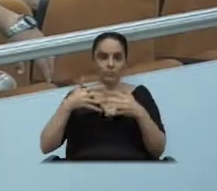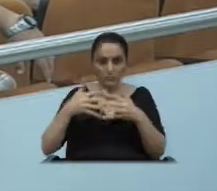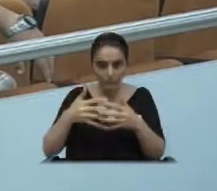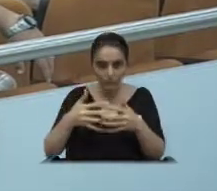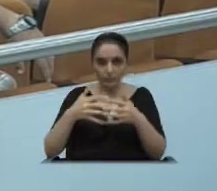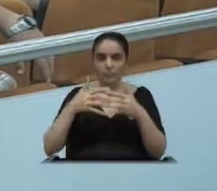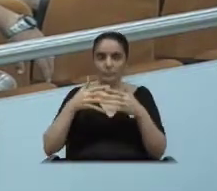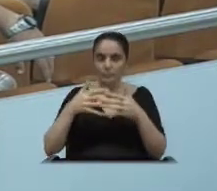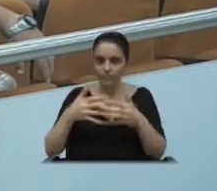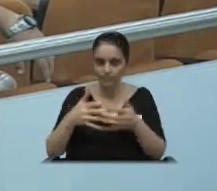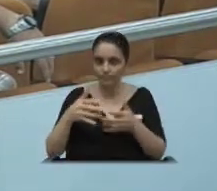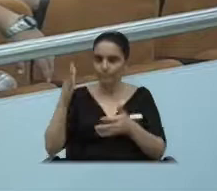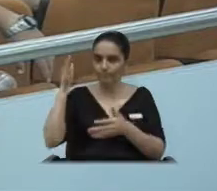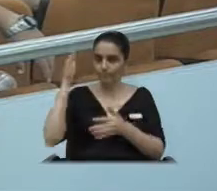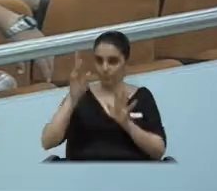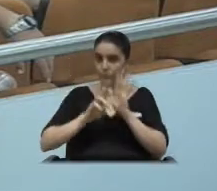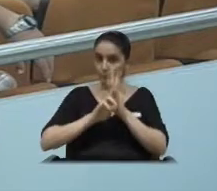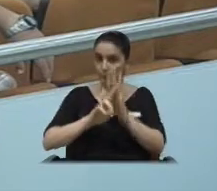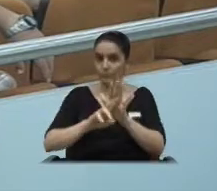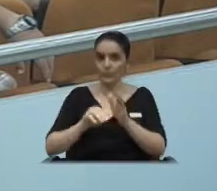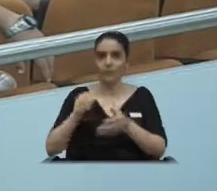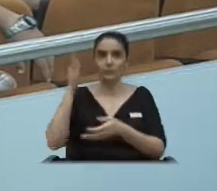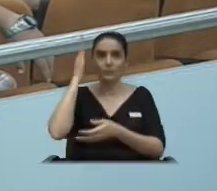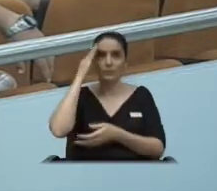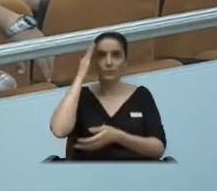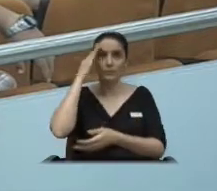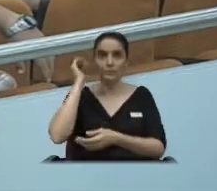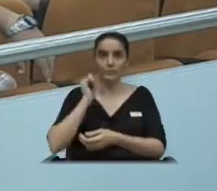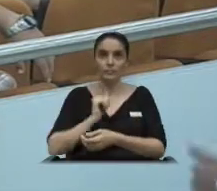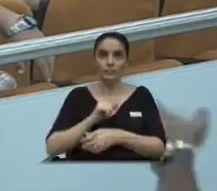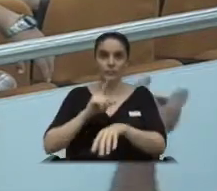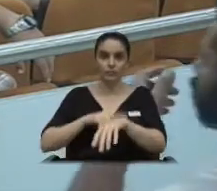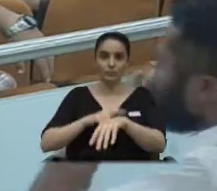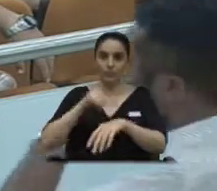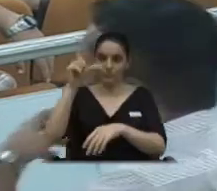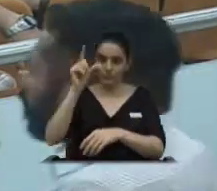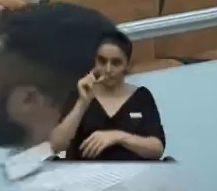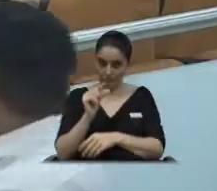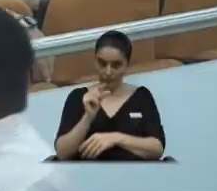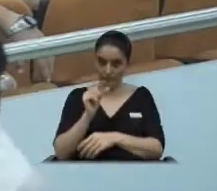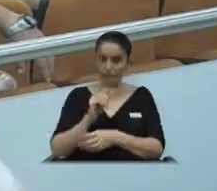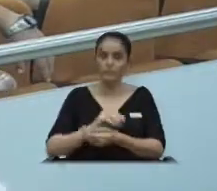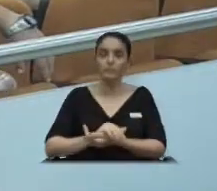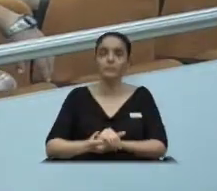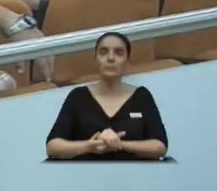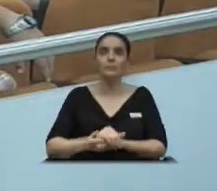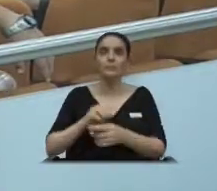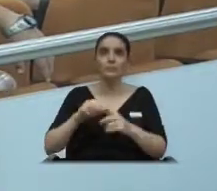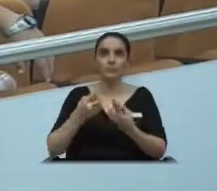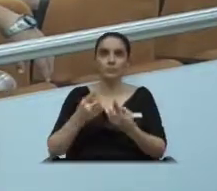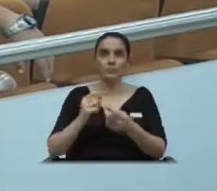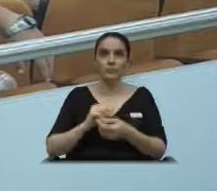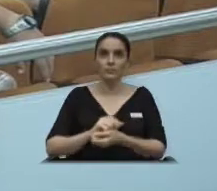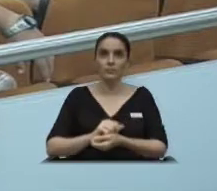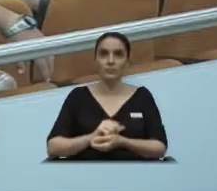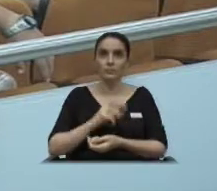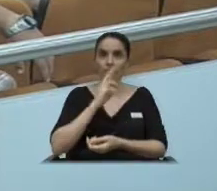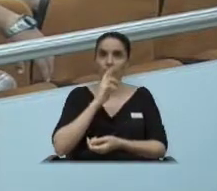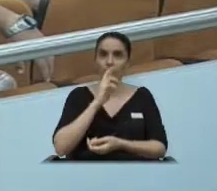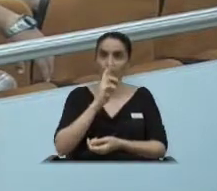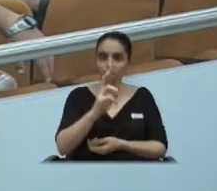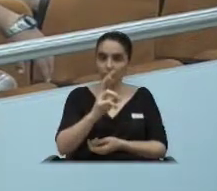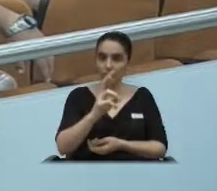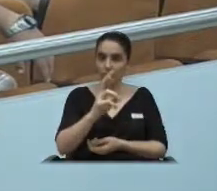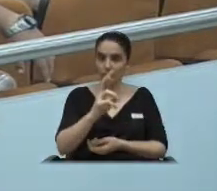Sei que, como a doutora Carolina falou, o meu tempo é pequeno, perto da explanação do prefeito, mas eu gostaria de responder uma pergunta primeiro